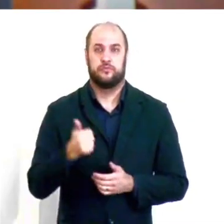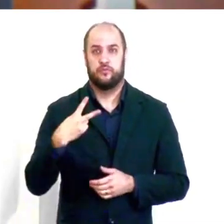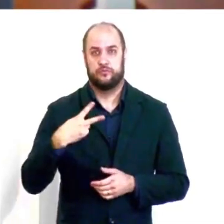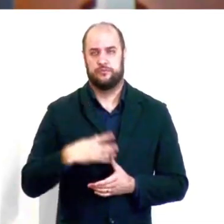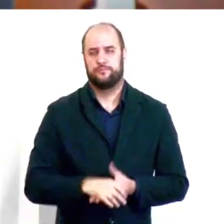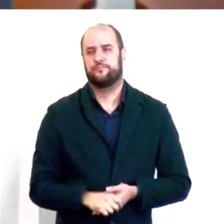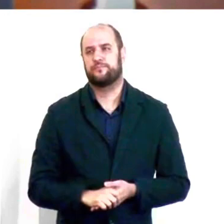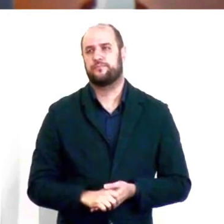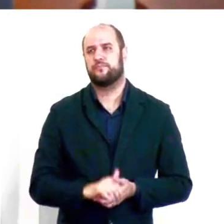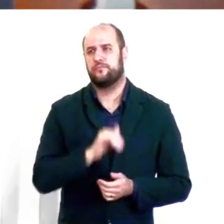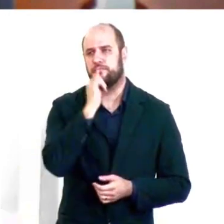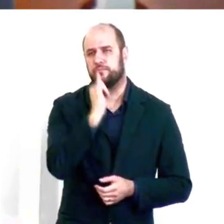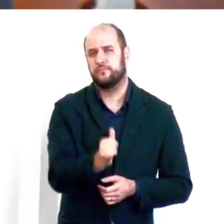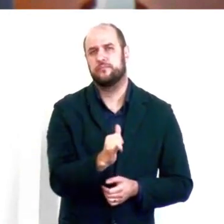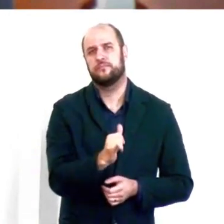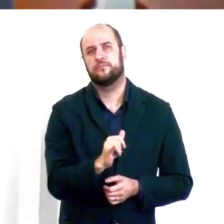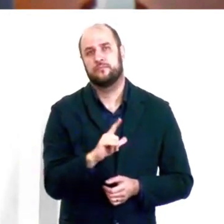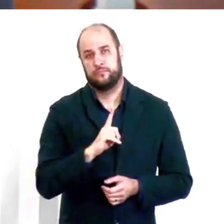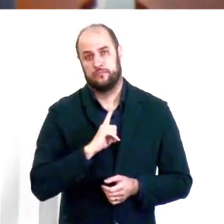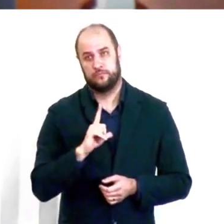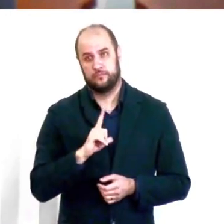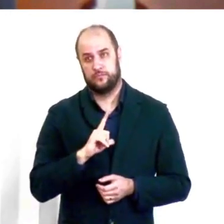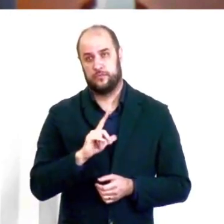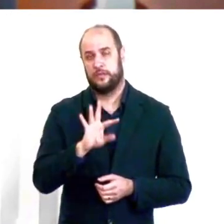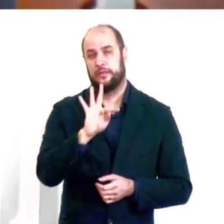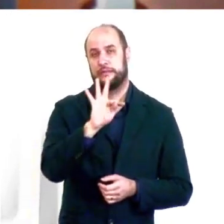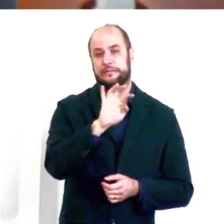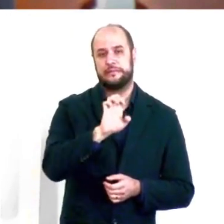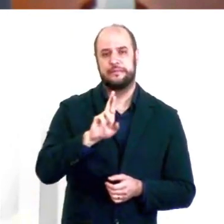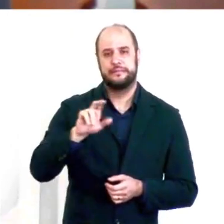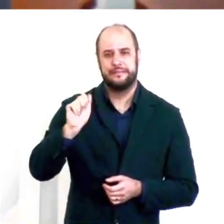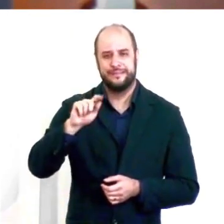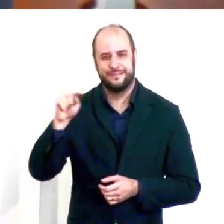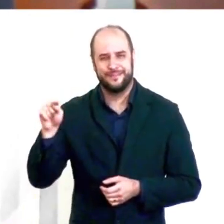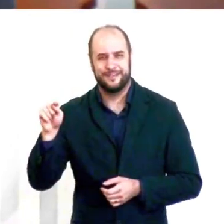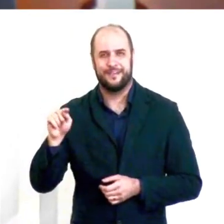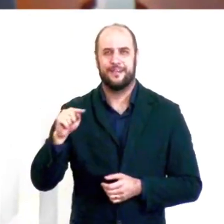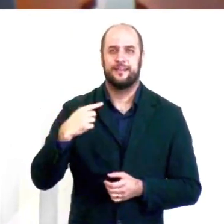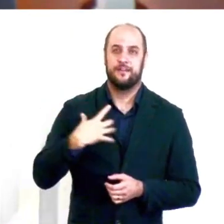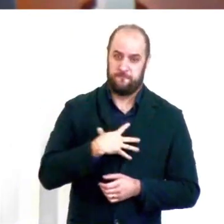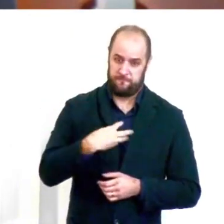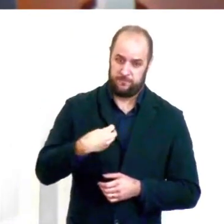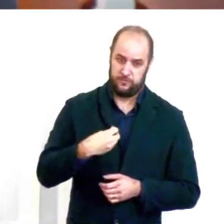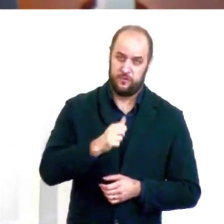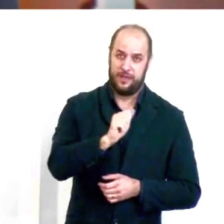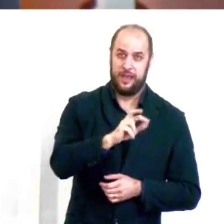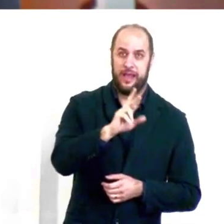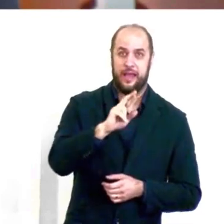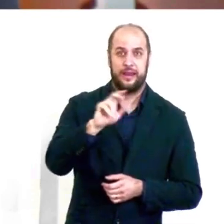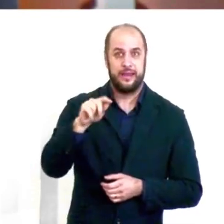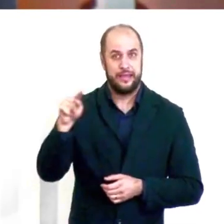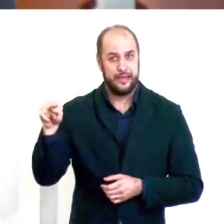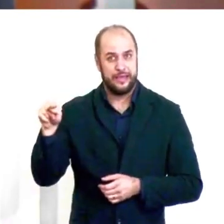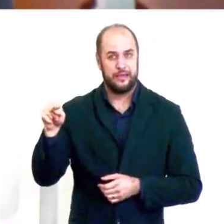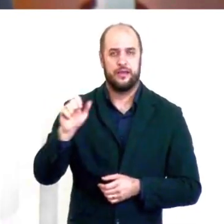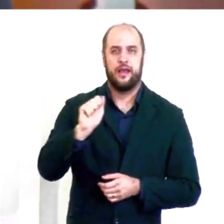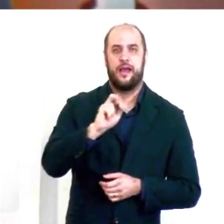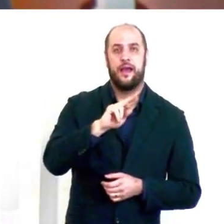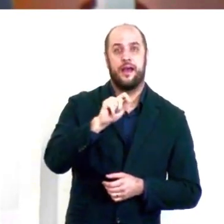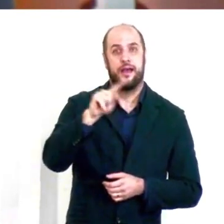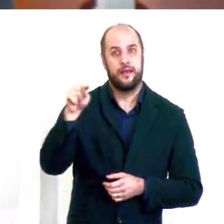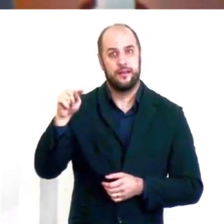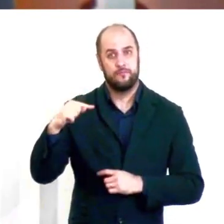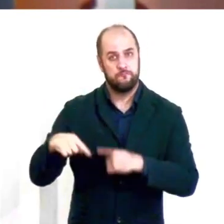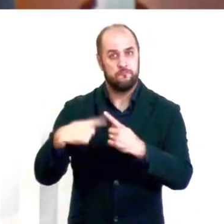diz aqui que Terá gerou a Abrão, Naor e Arã. E Arã gerou a